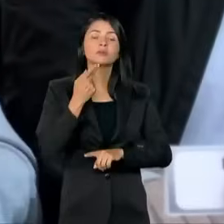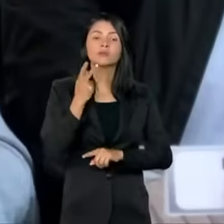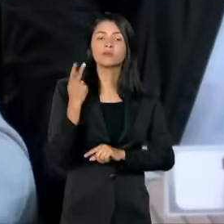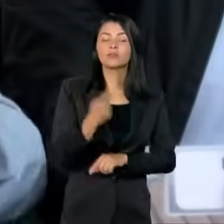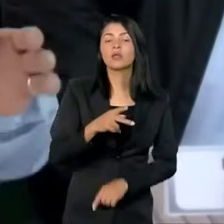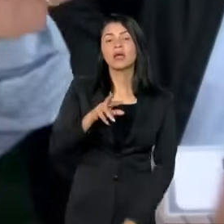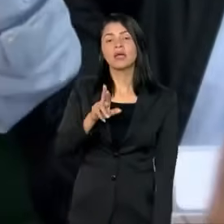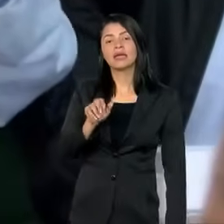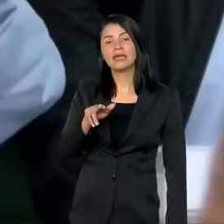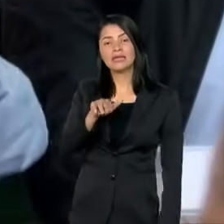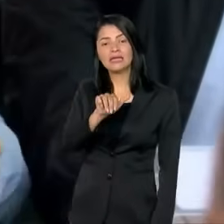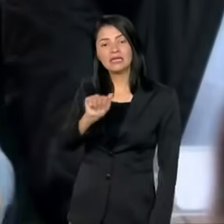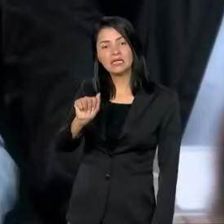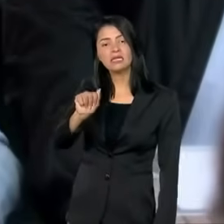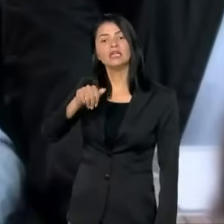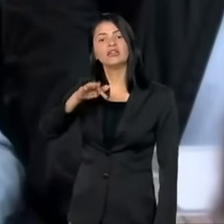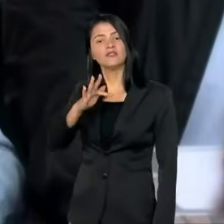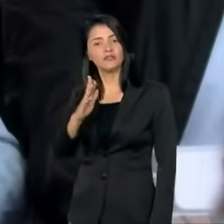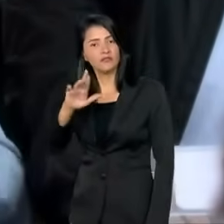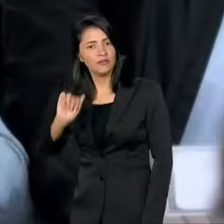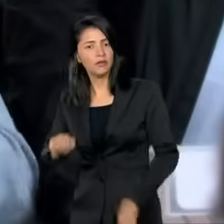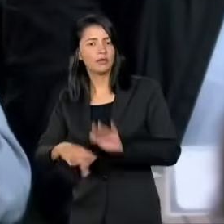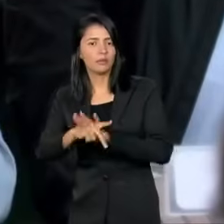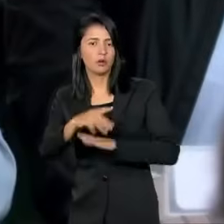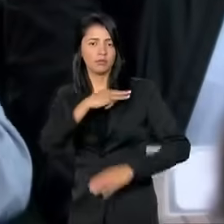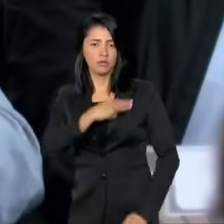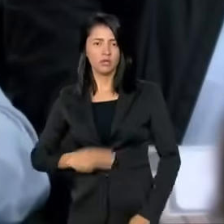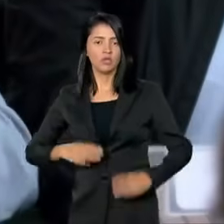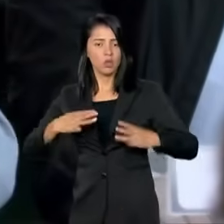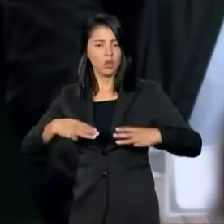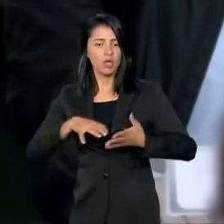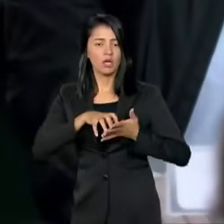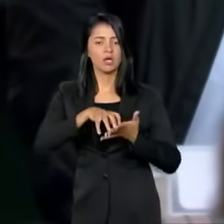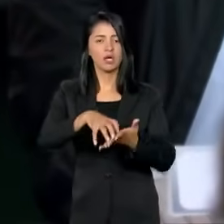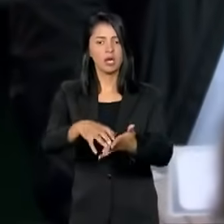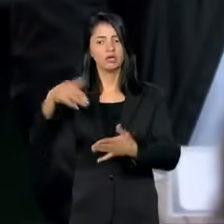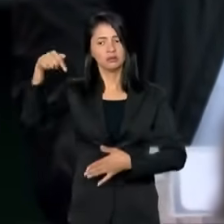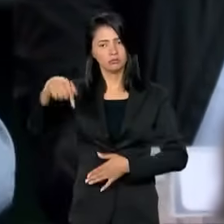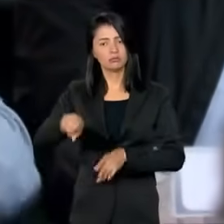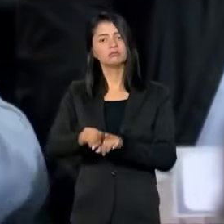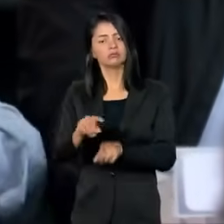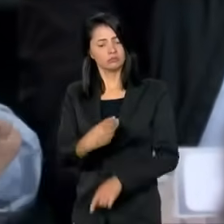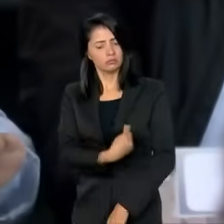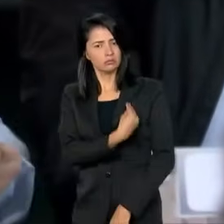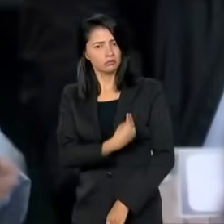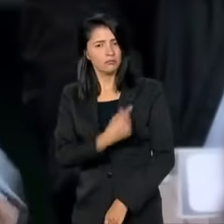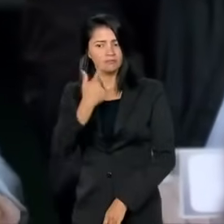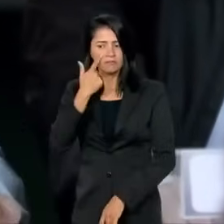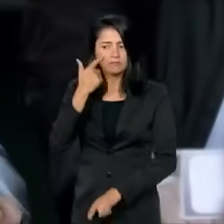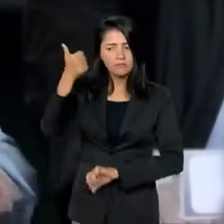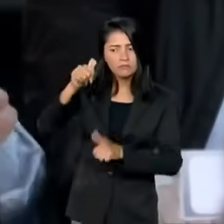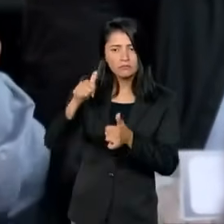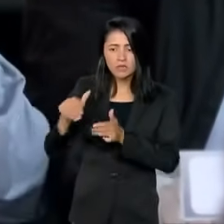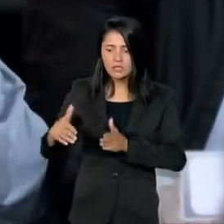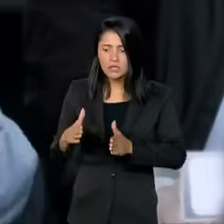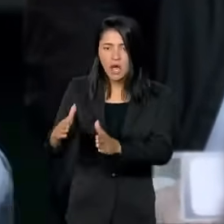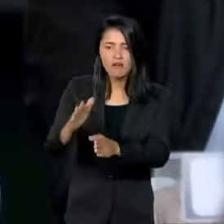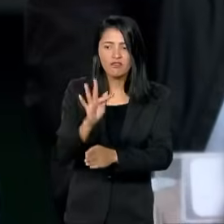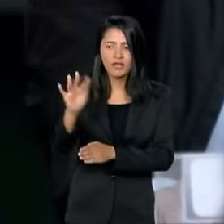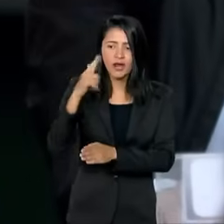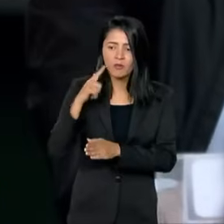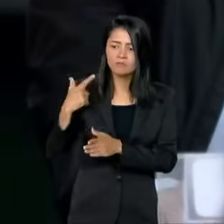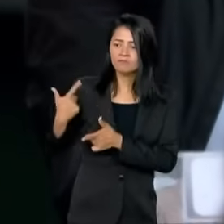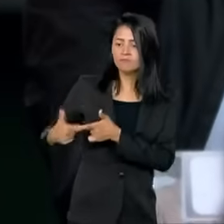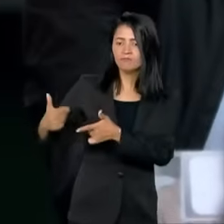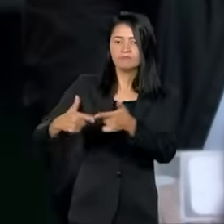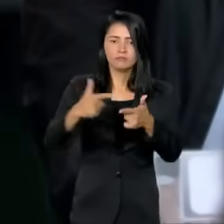Renan Filho, nosso ministro do transporte, está aqui. Ele já tem decor todas as estradas federais que estão com